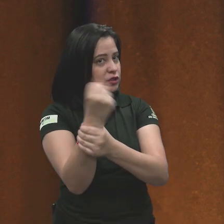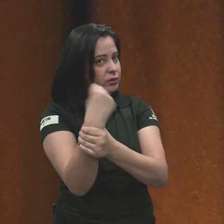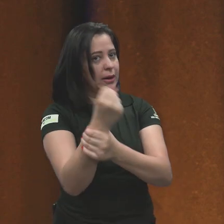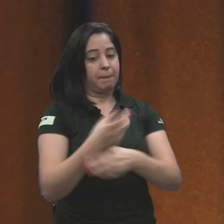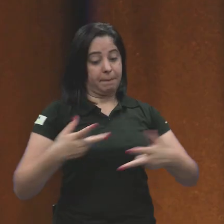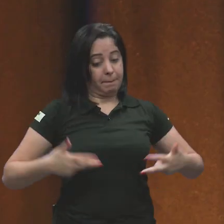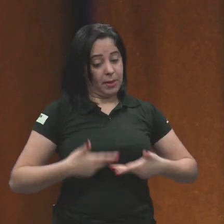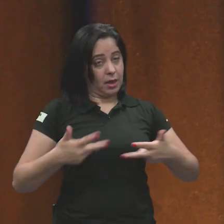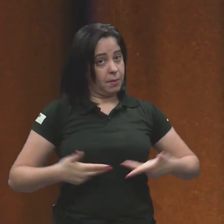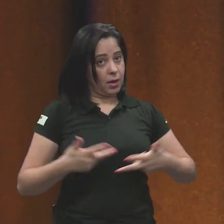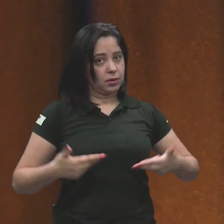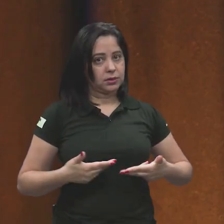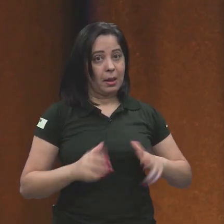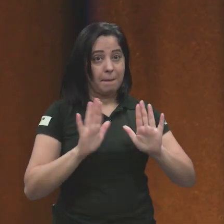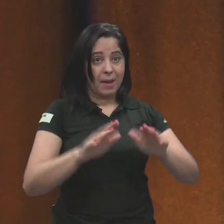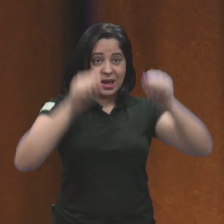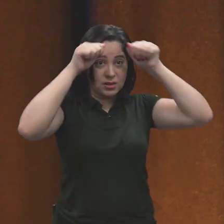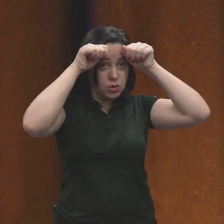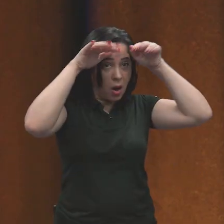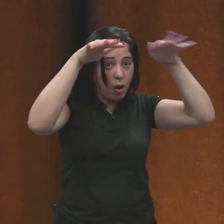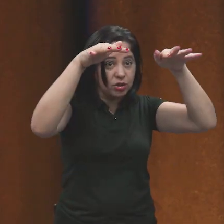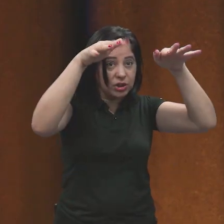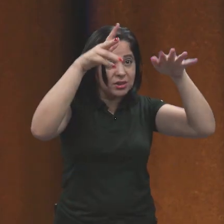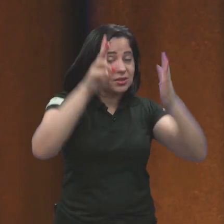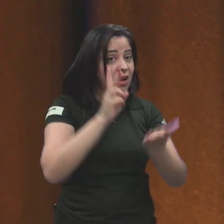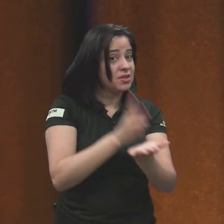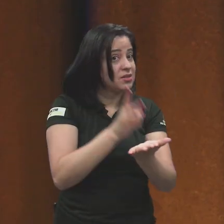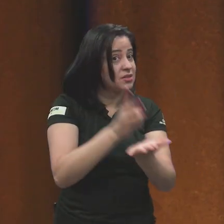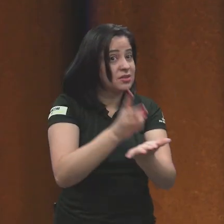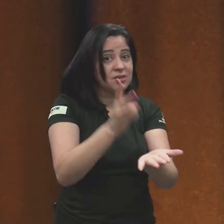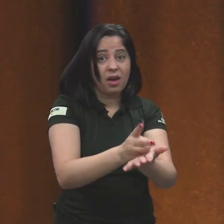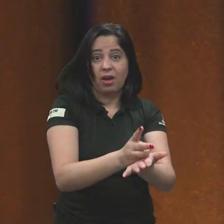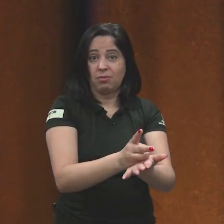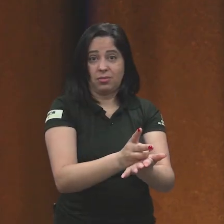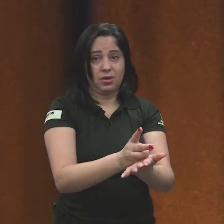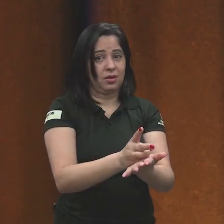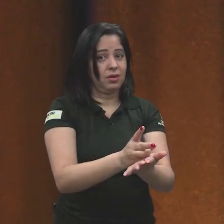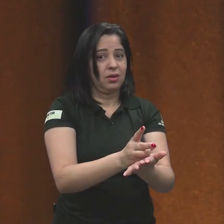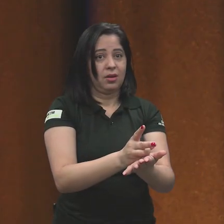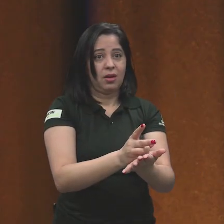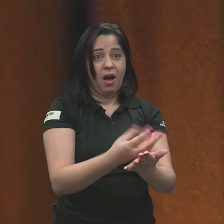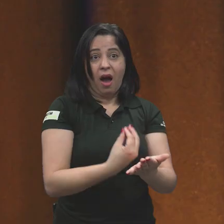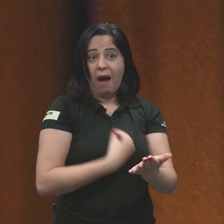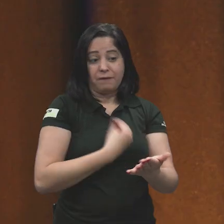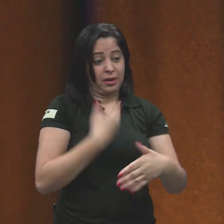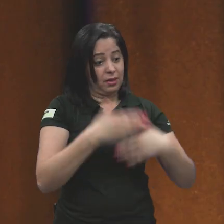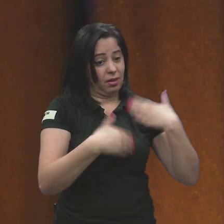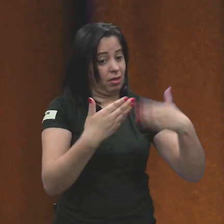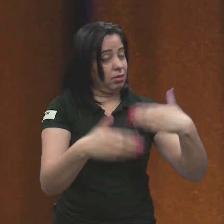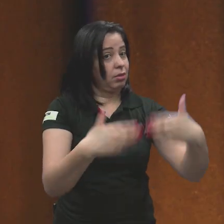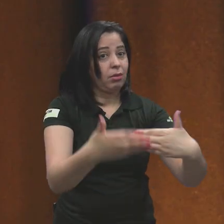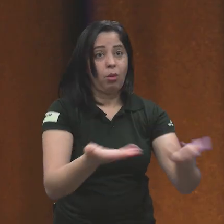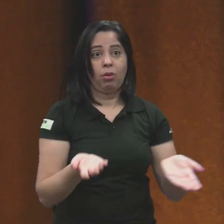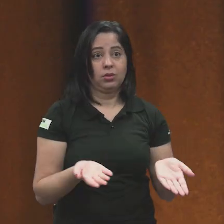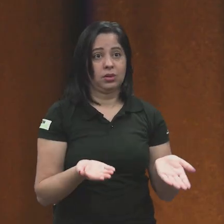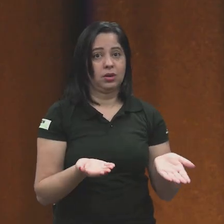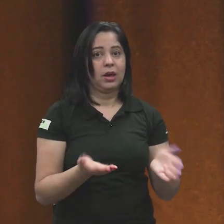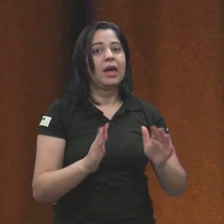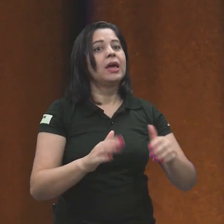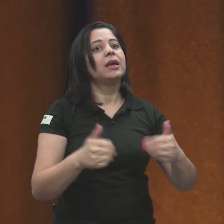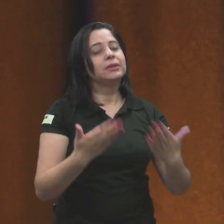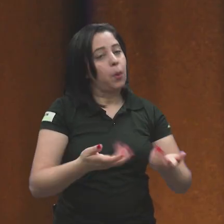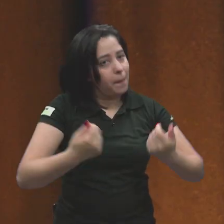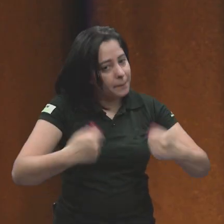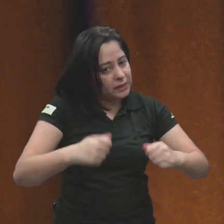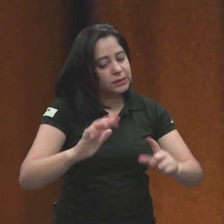fazer pontual. uma cirurgia, né? É algo pontual. Agora, o autista, ele é permanente. Ele é autista uma vez, ele é autista para a sua vida toda. Sim.